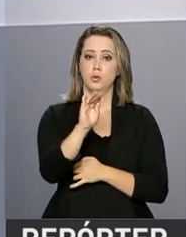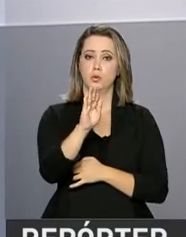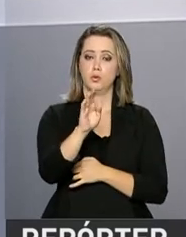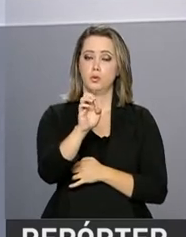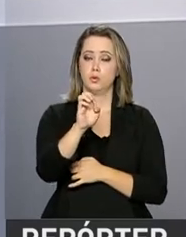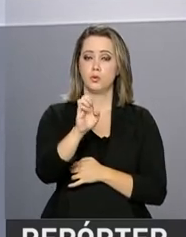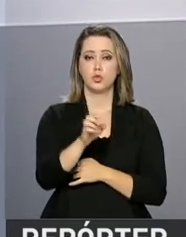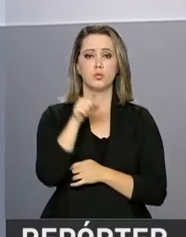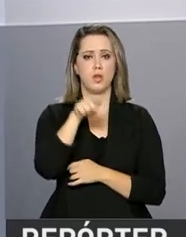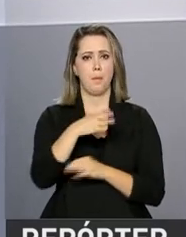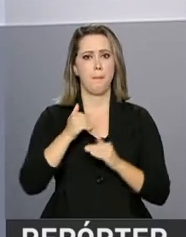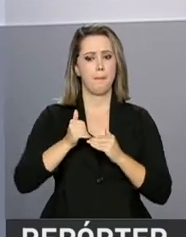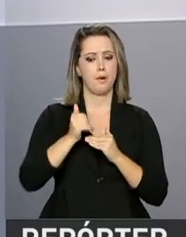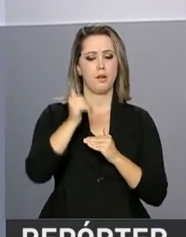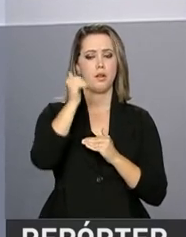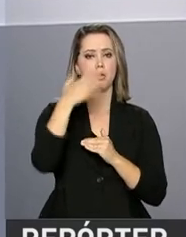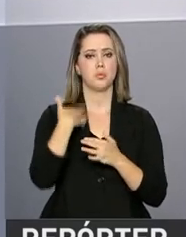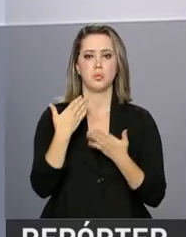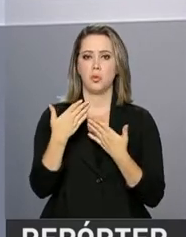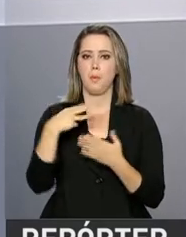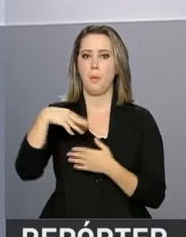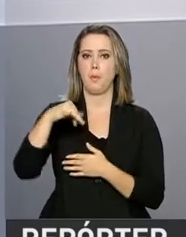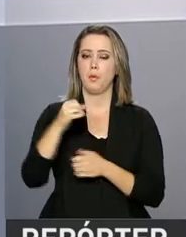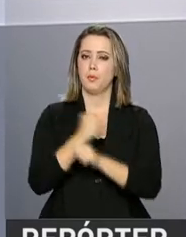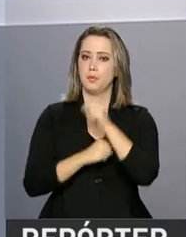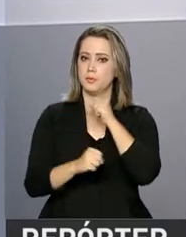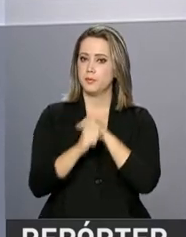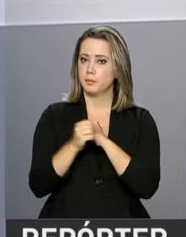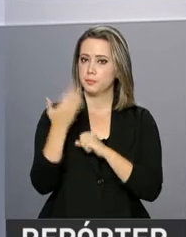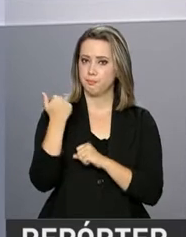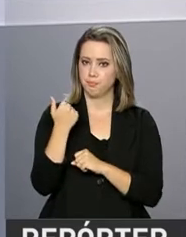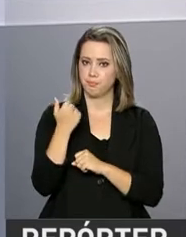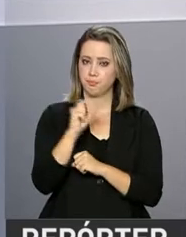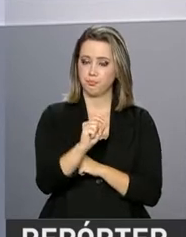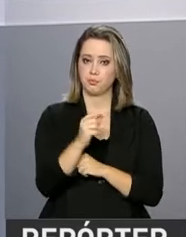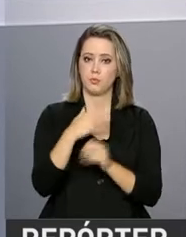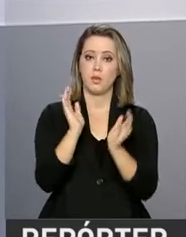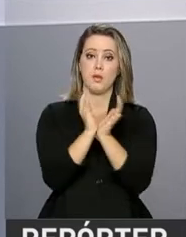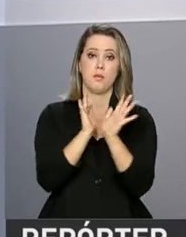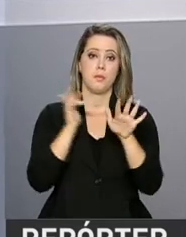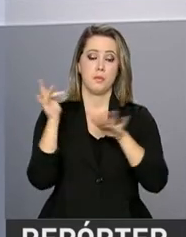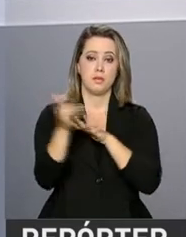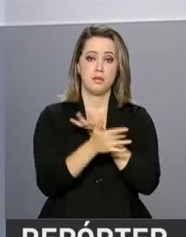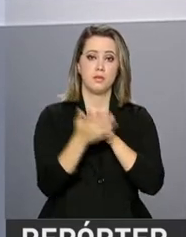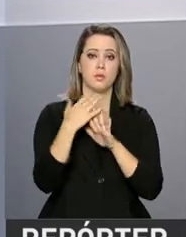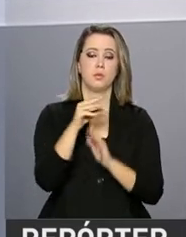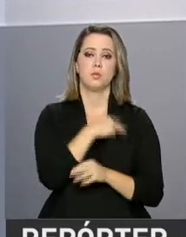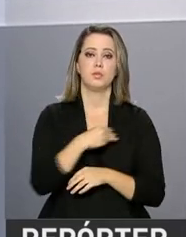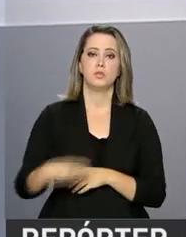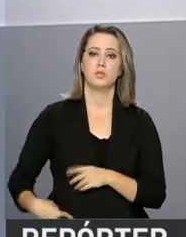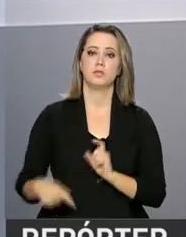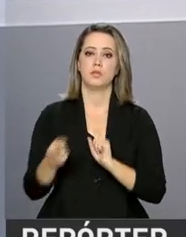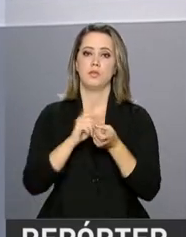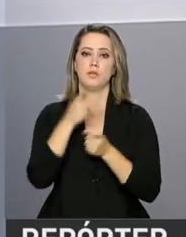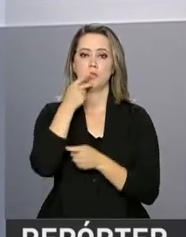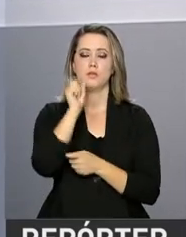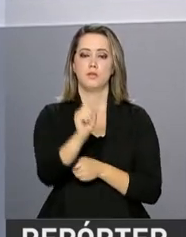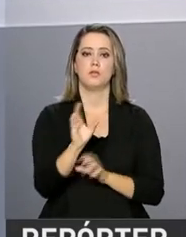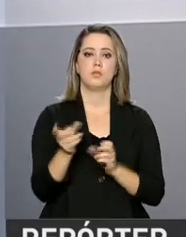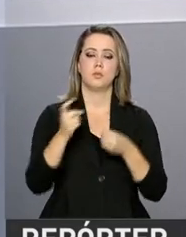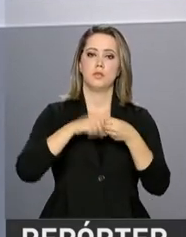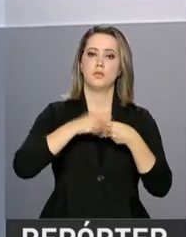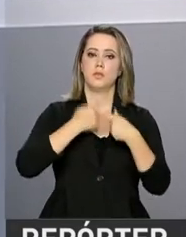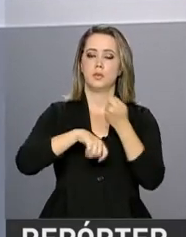o maior crescimento desde março de 2016 pelas redes sociais o ministro da fazenda falou sobre a